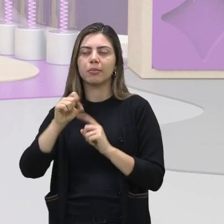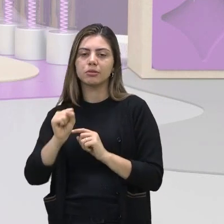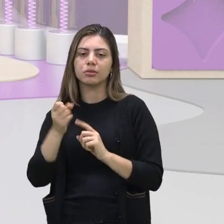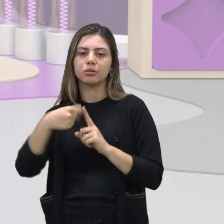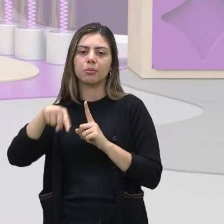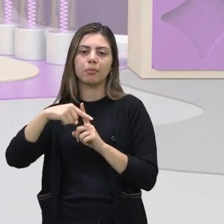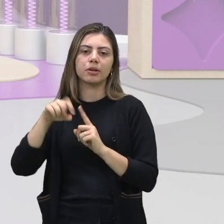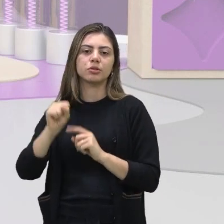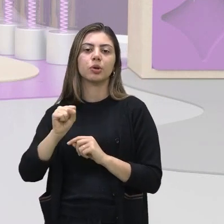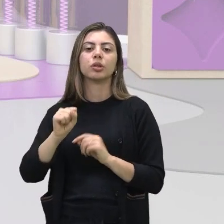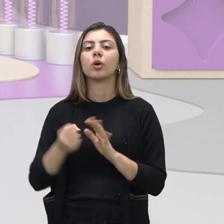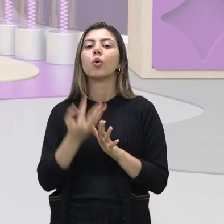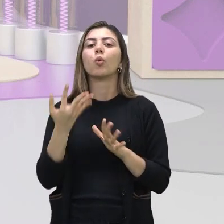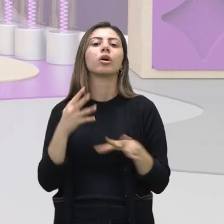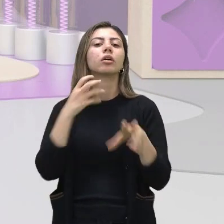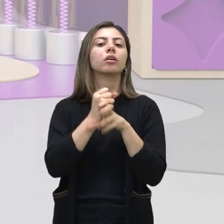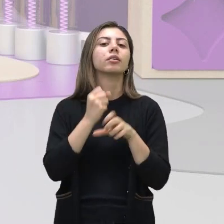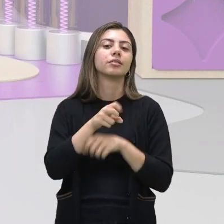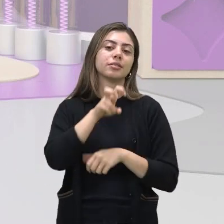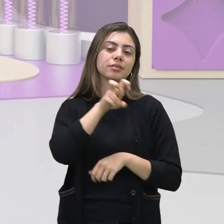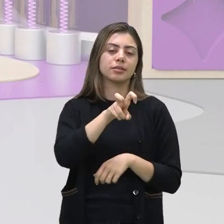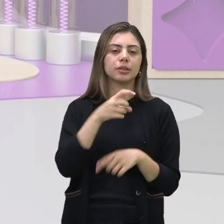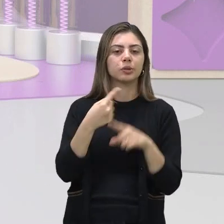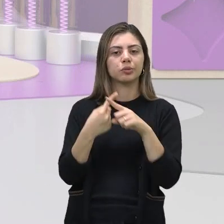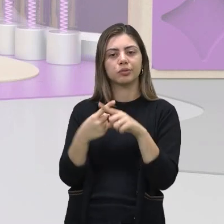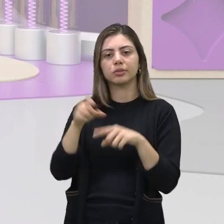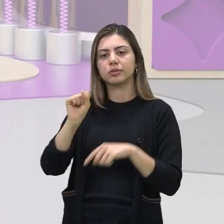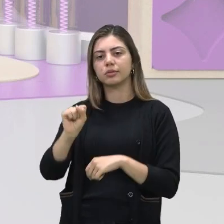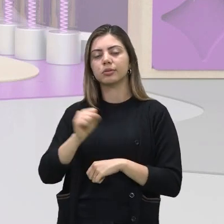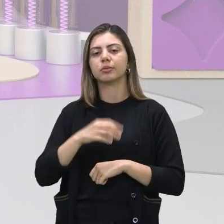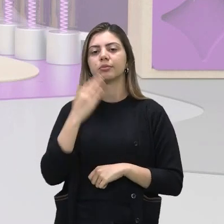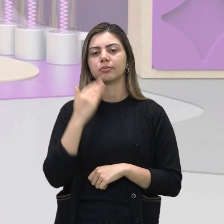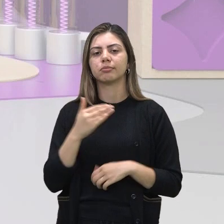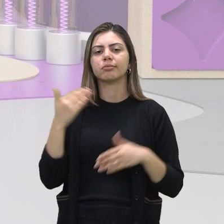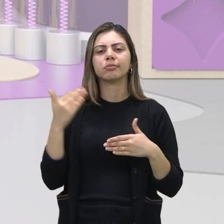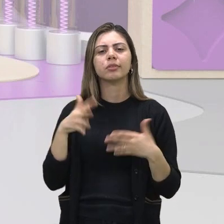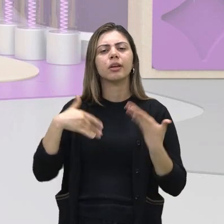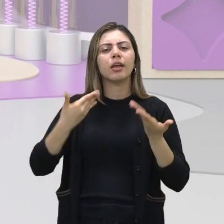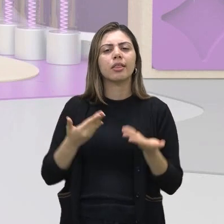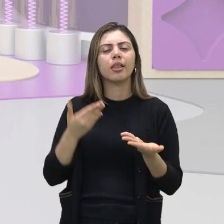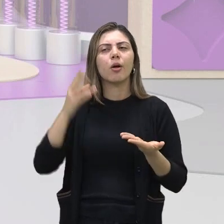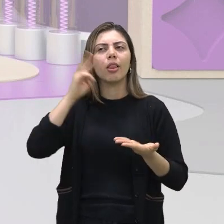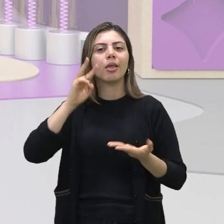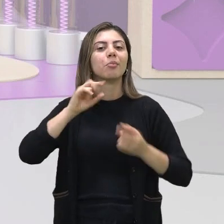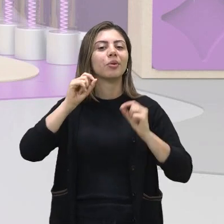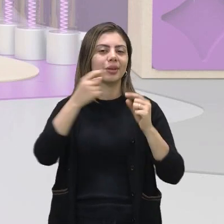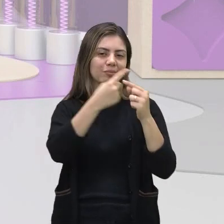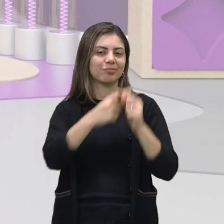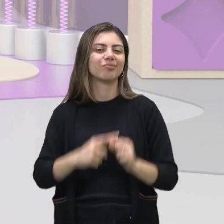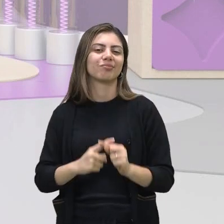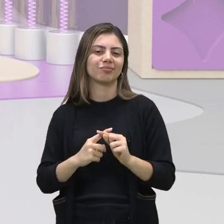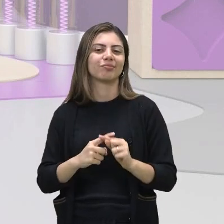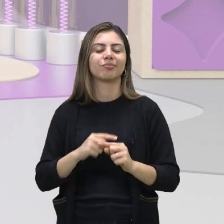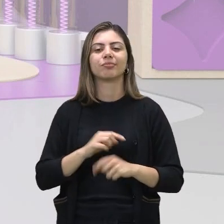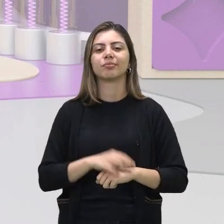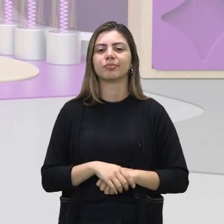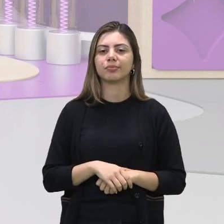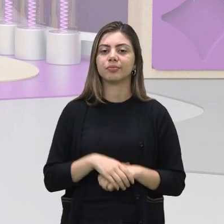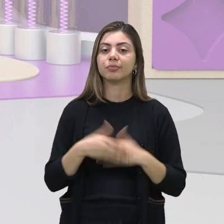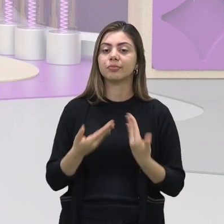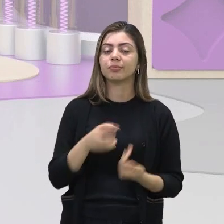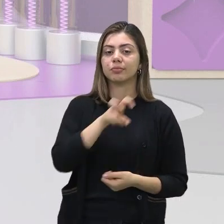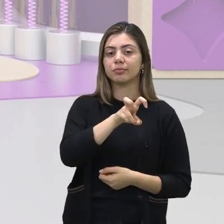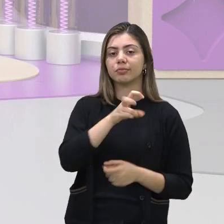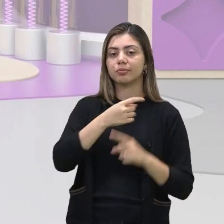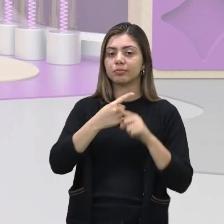nós somamos o 8? 5. Então, 5 vezes o 8. Então, esse vezes já lembra a multiplicação. Então,